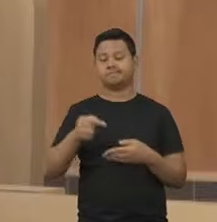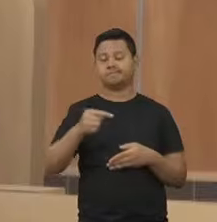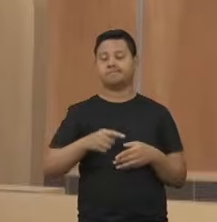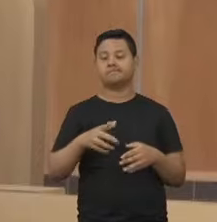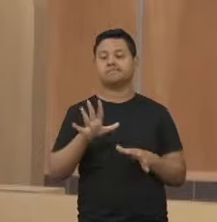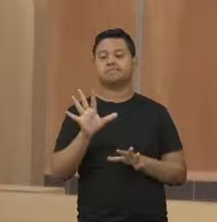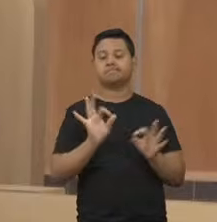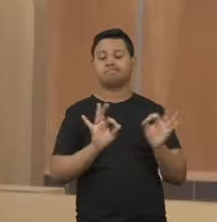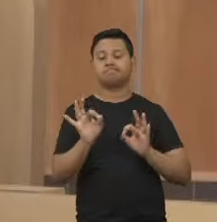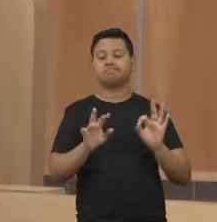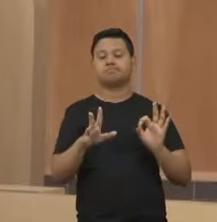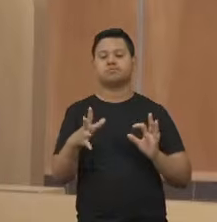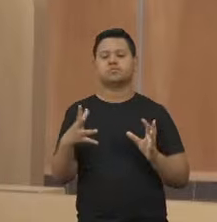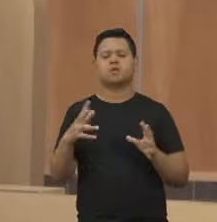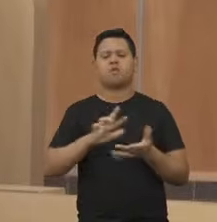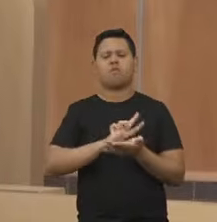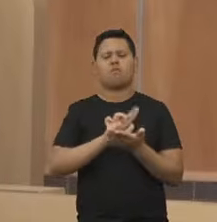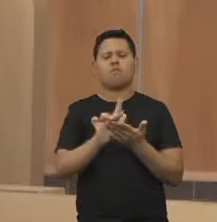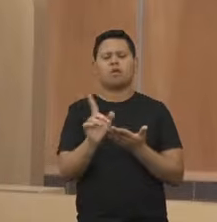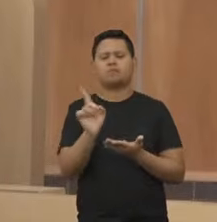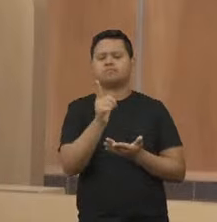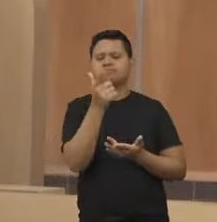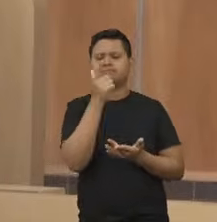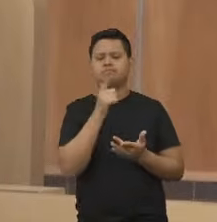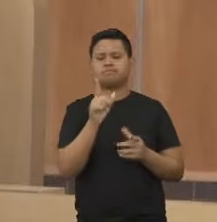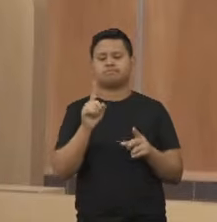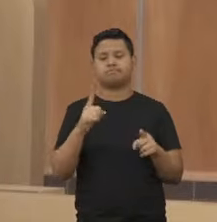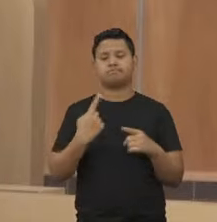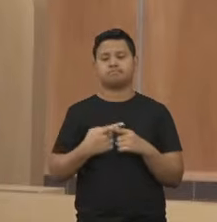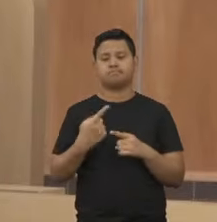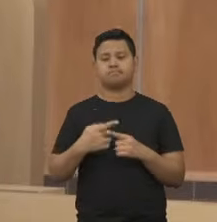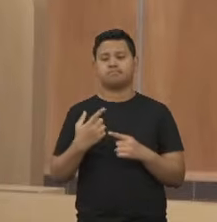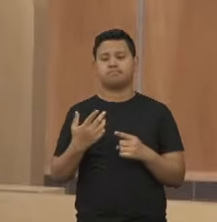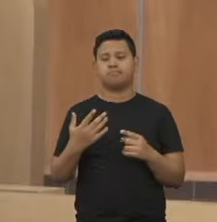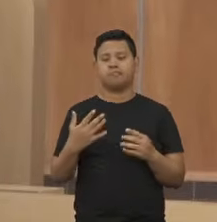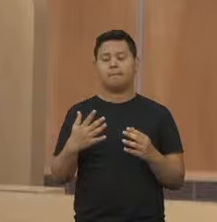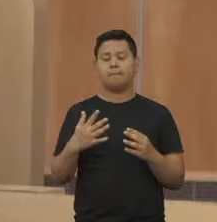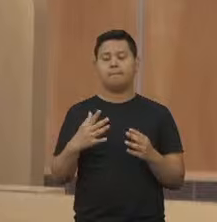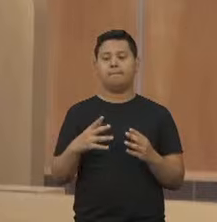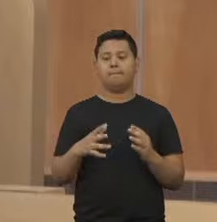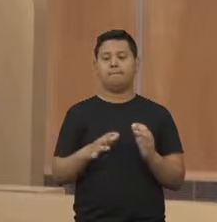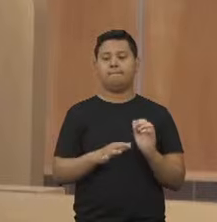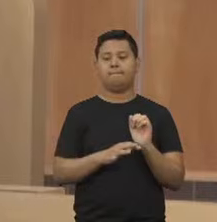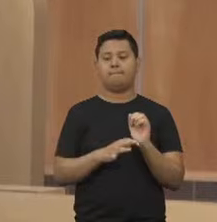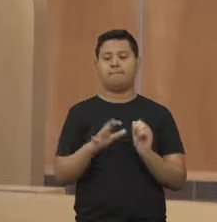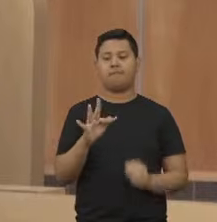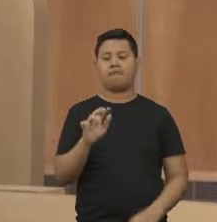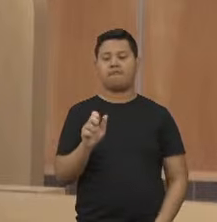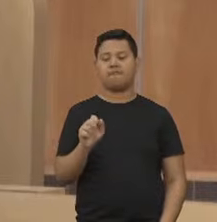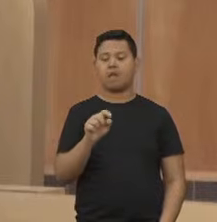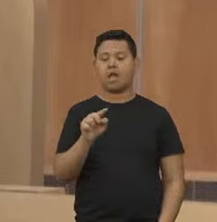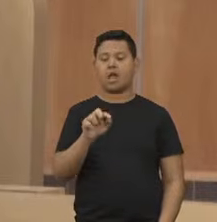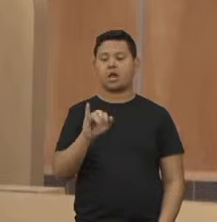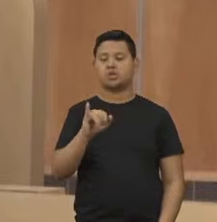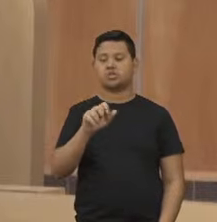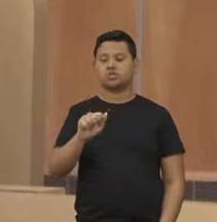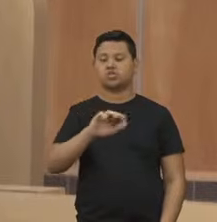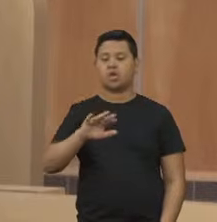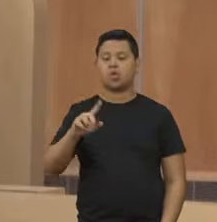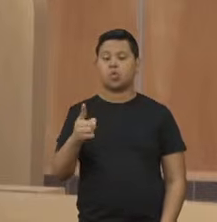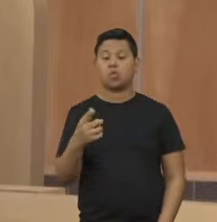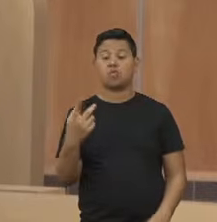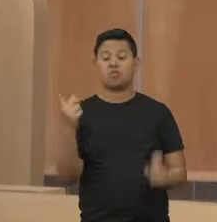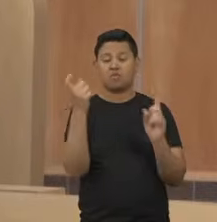programa, muitos não se qualificam, em especial a faixa 1. E é difícil até para